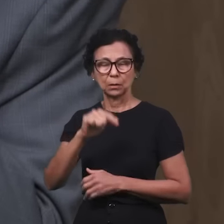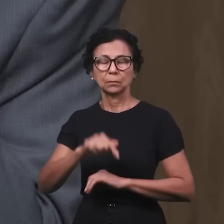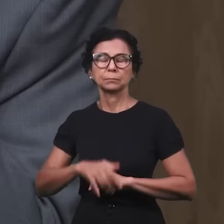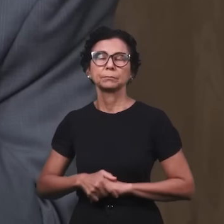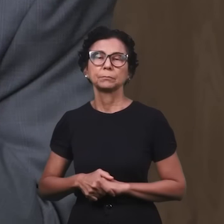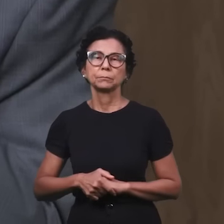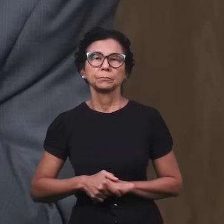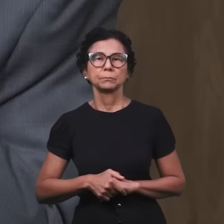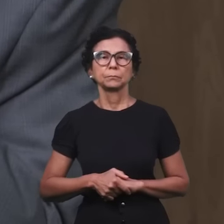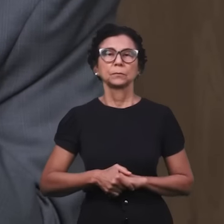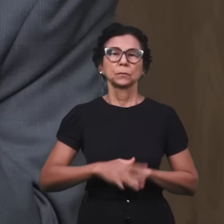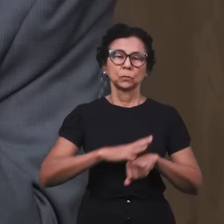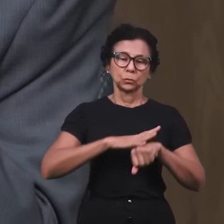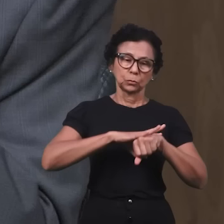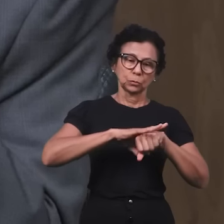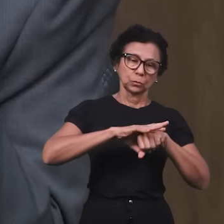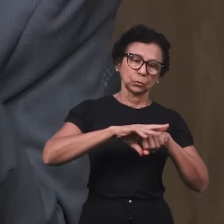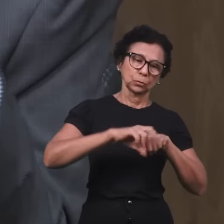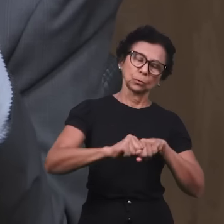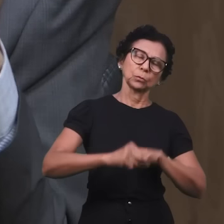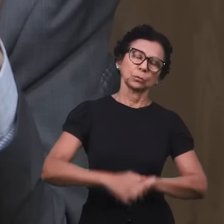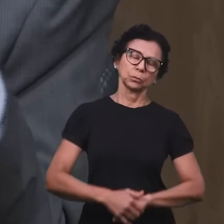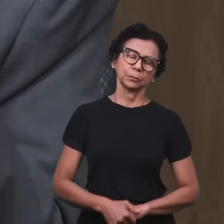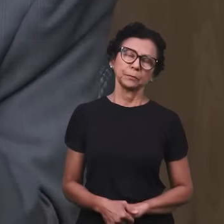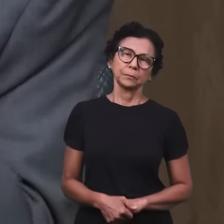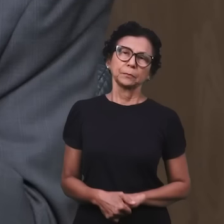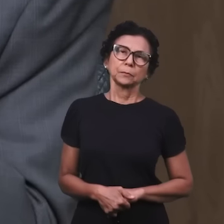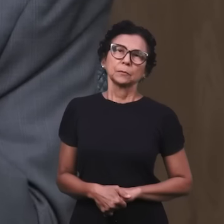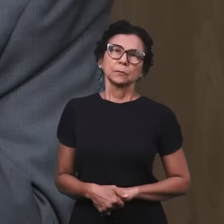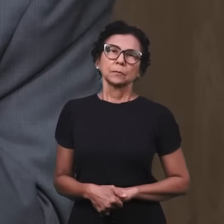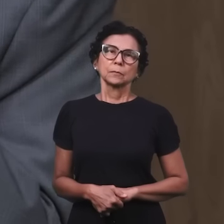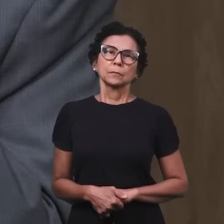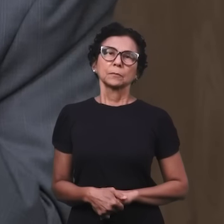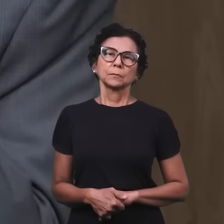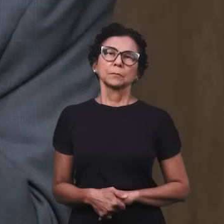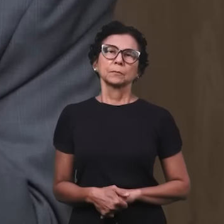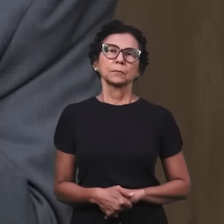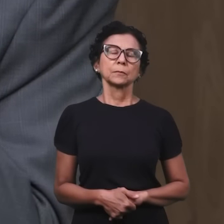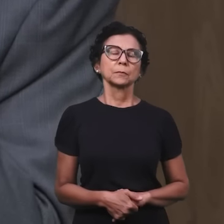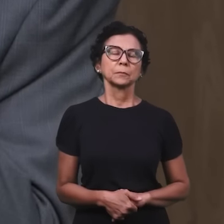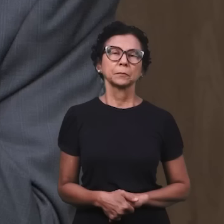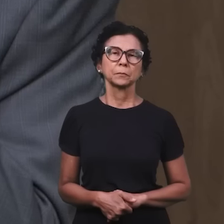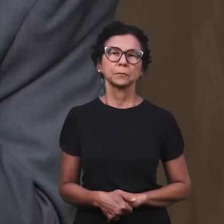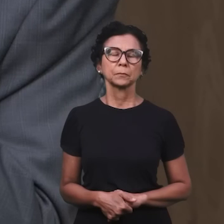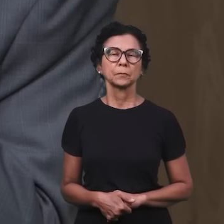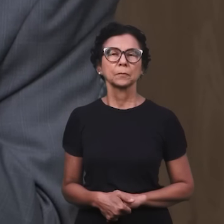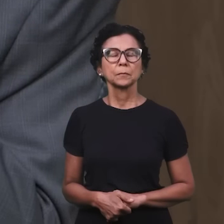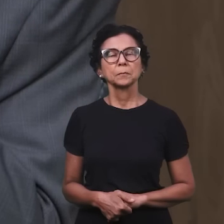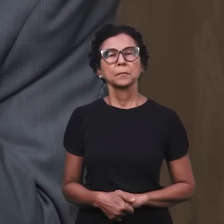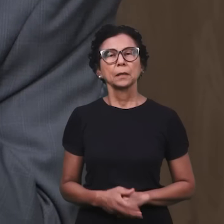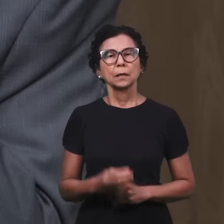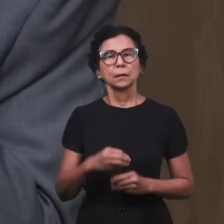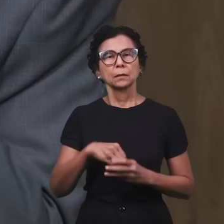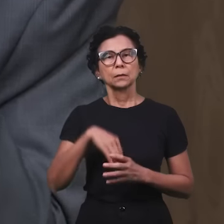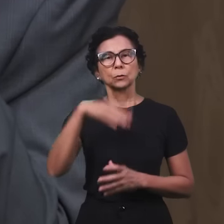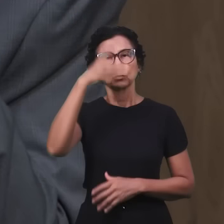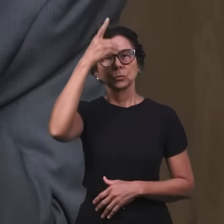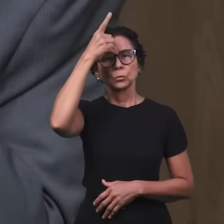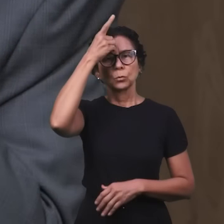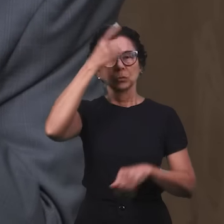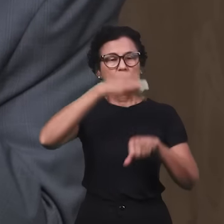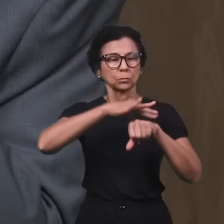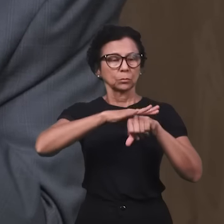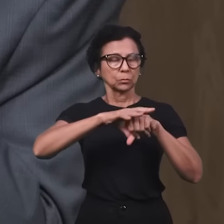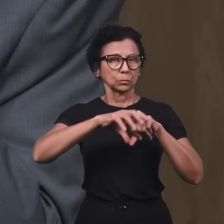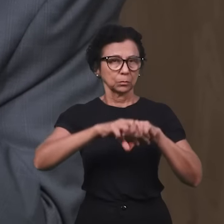começasse agora a abrir para nós, dentro dos dons de curar, essa